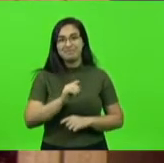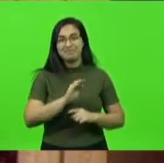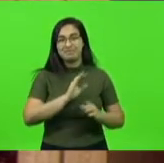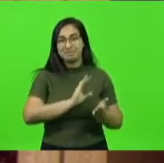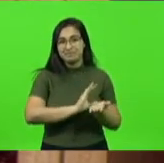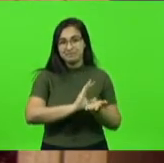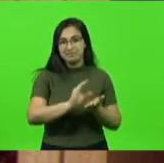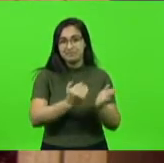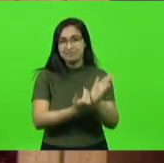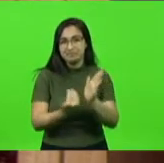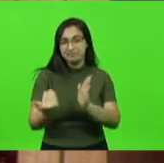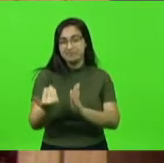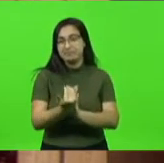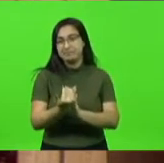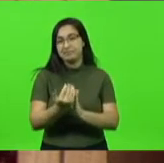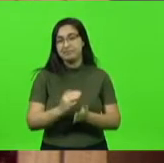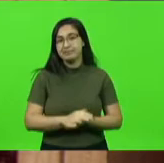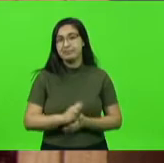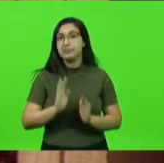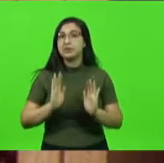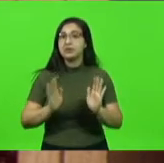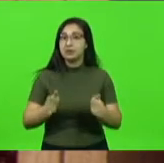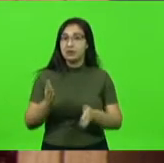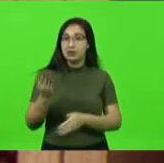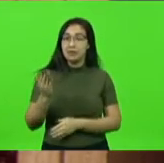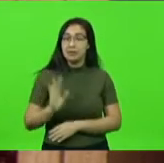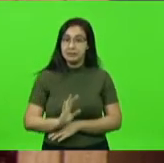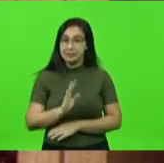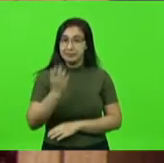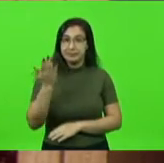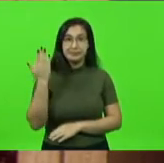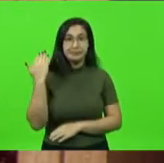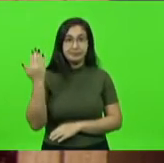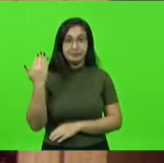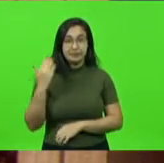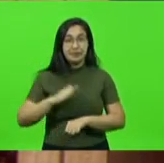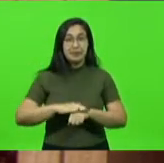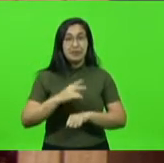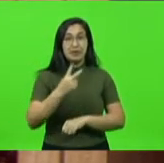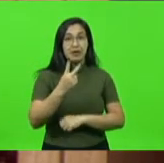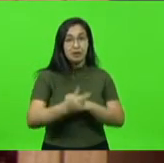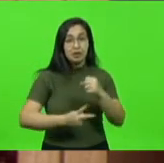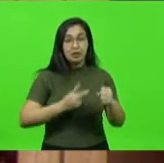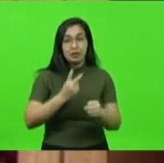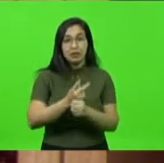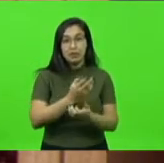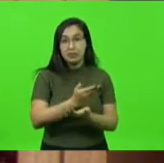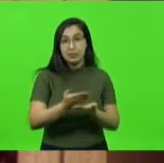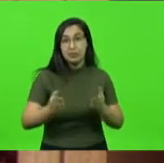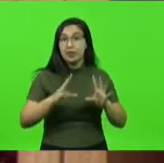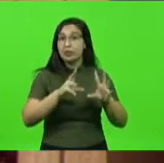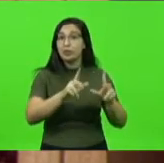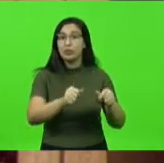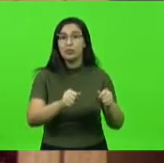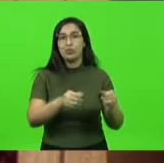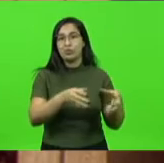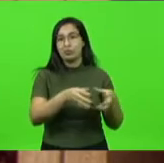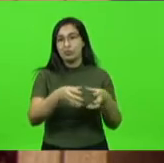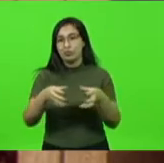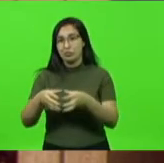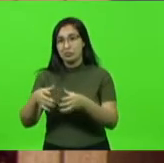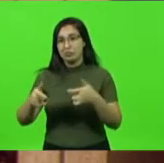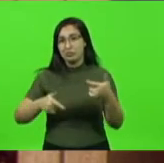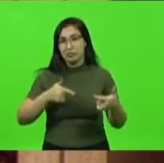já aconteceu, foram mais 2 anos de perdas ainda às categorias, a todas, porque